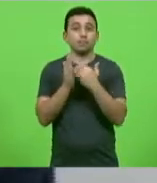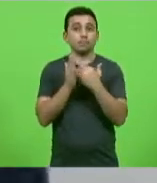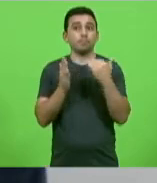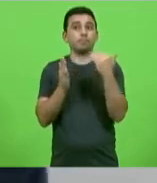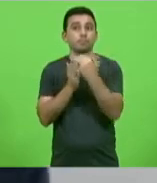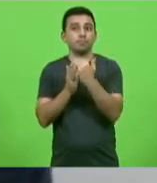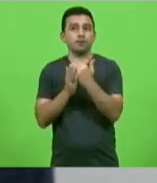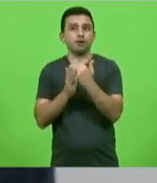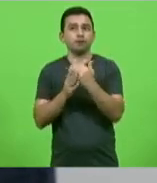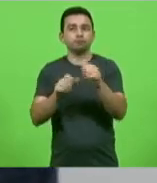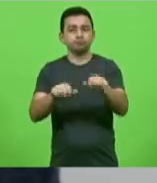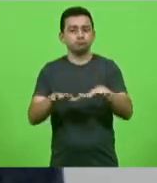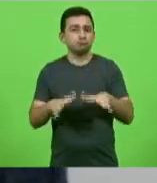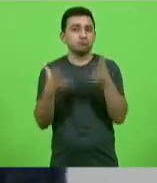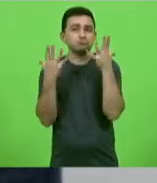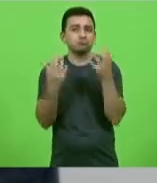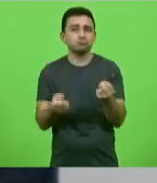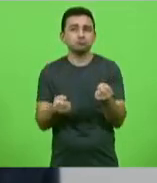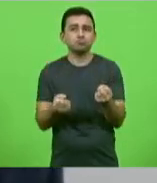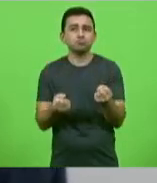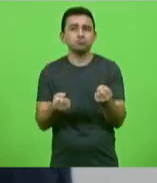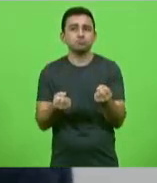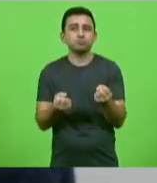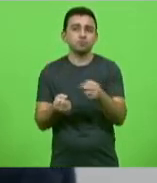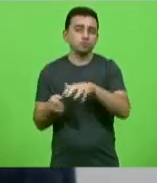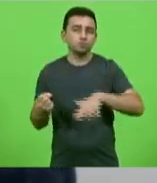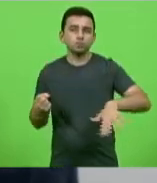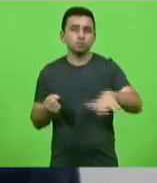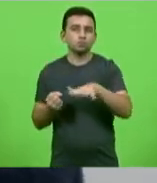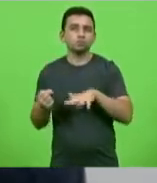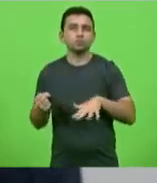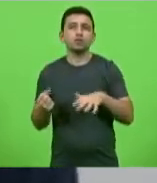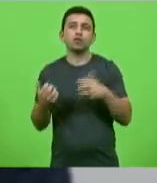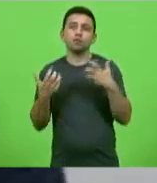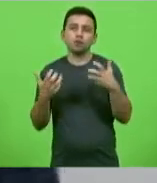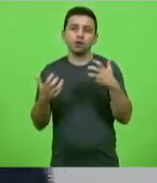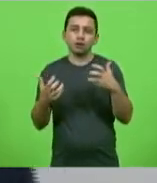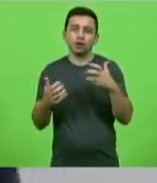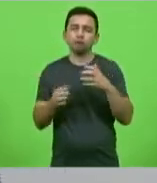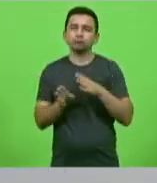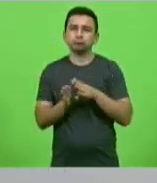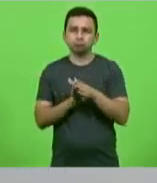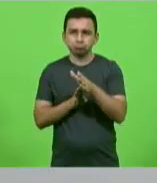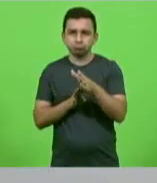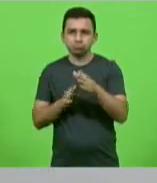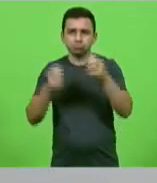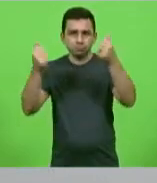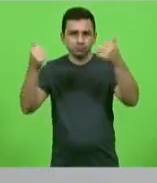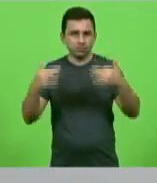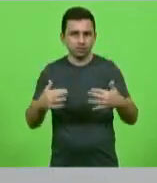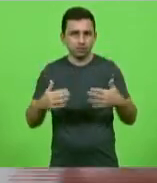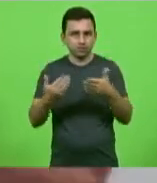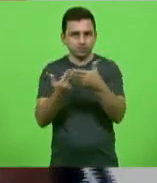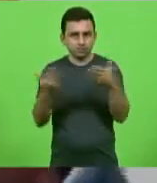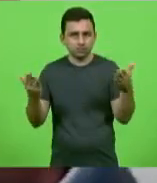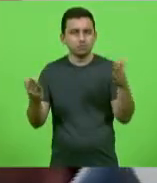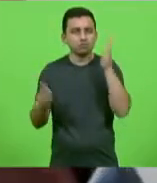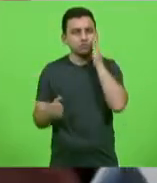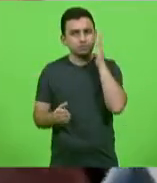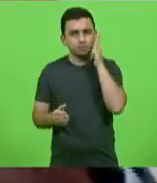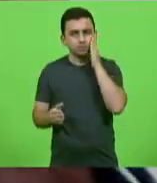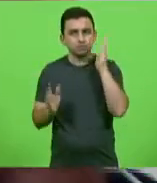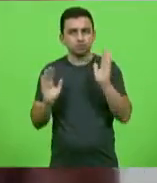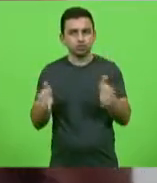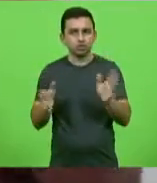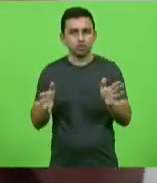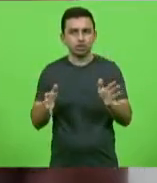Legislativa, houve aceitação, e isso em plenário. E eu gostaria de frisar para os senhores, e é de todos sabidos,